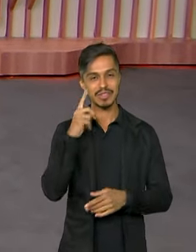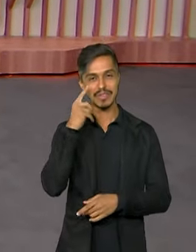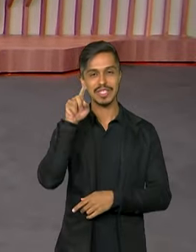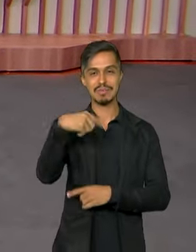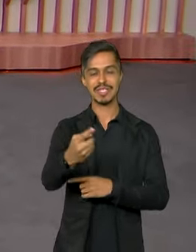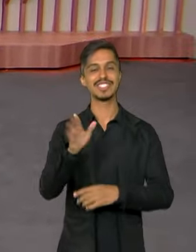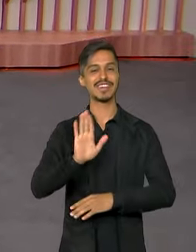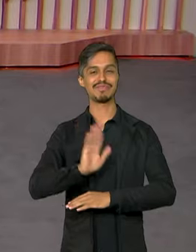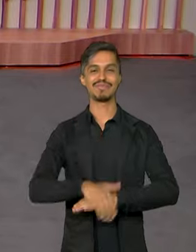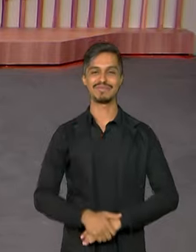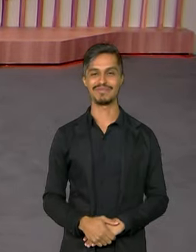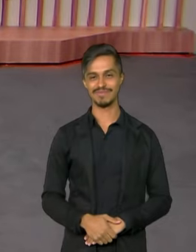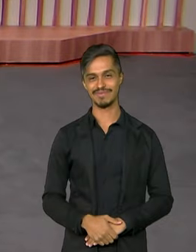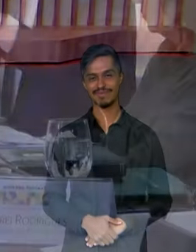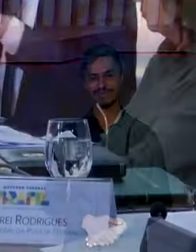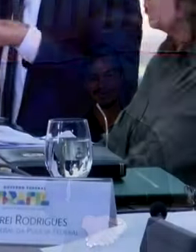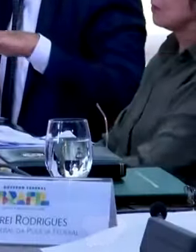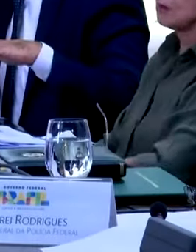Tchau.